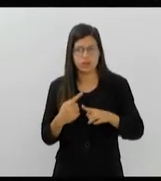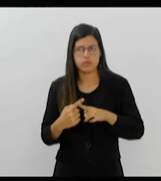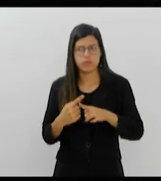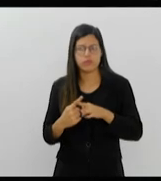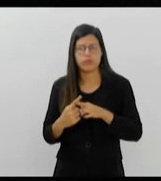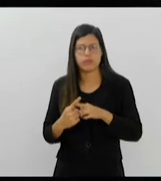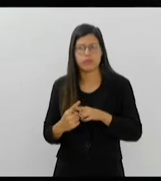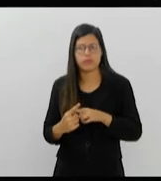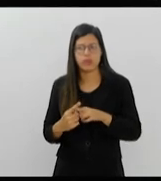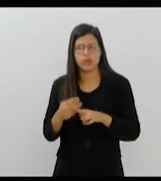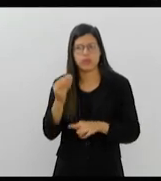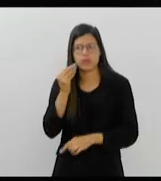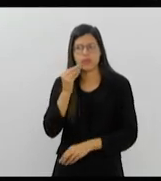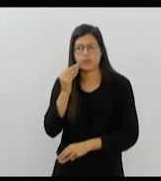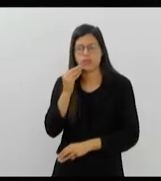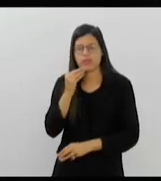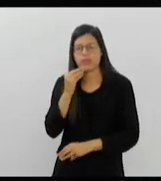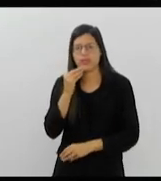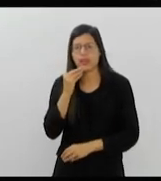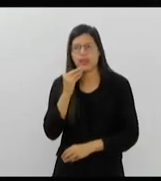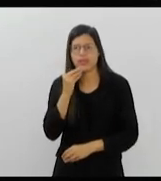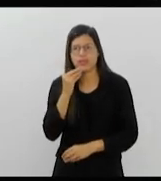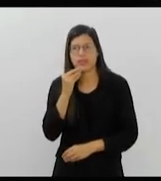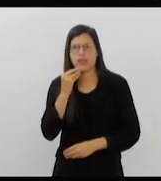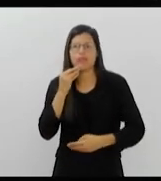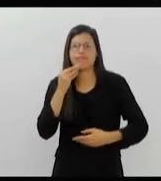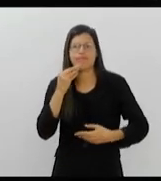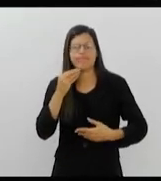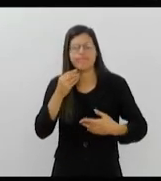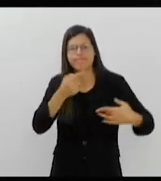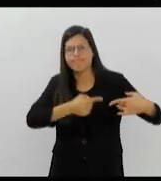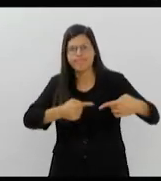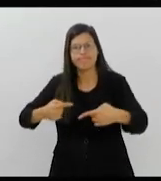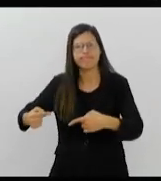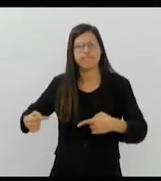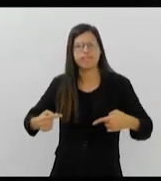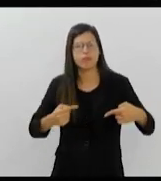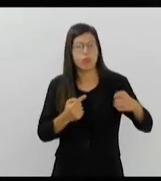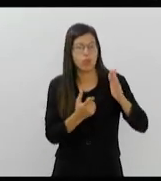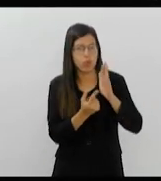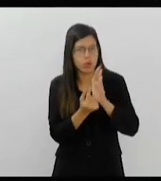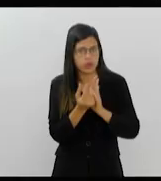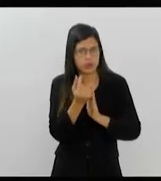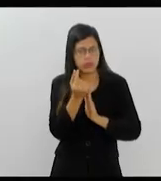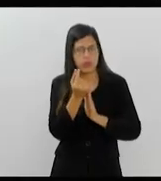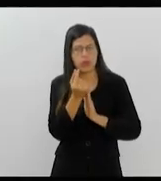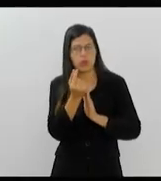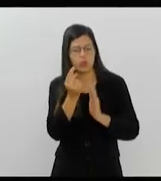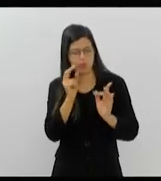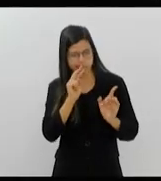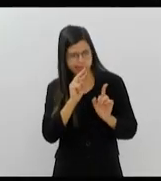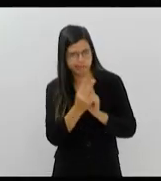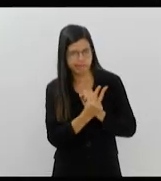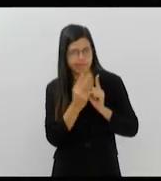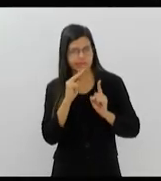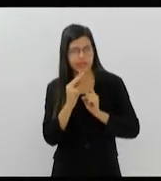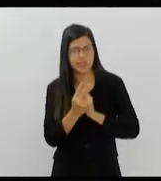desvia disso, e essa discussão é muito grande, porque o orçamento ganha grande visibilidade quando